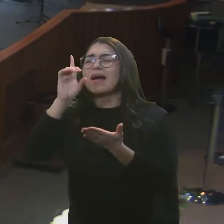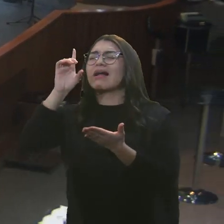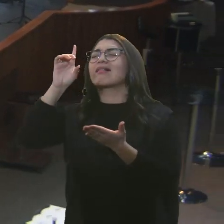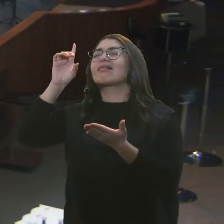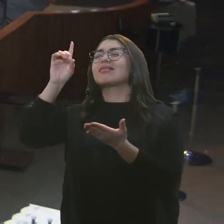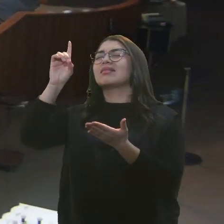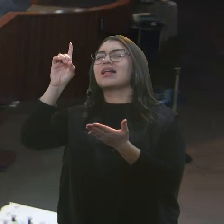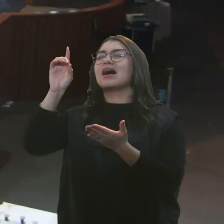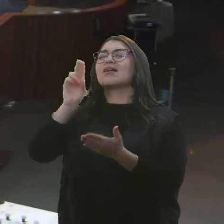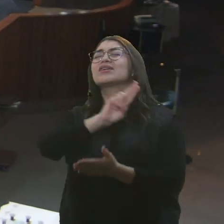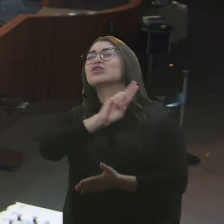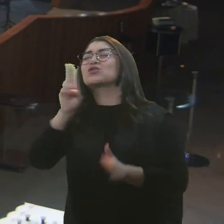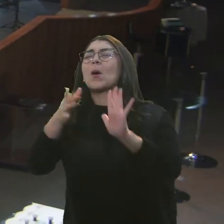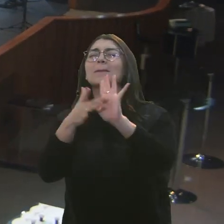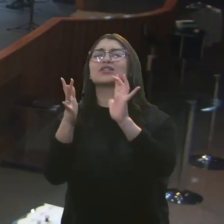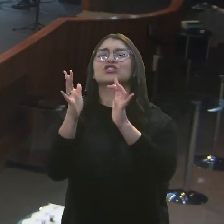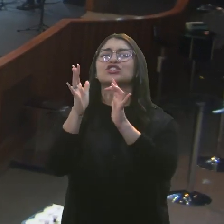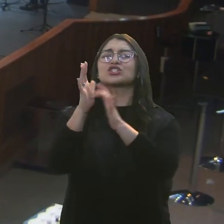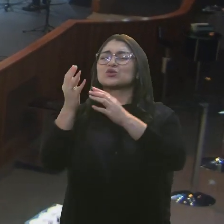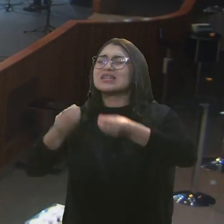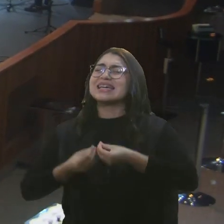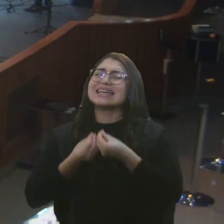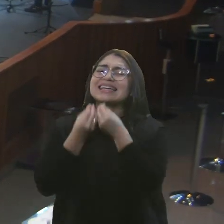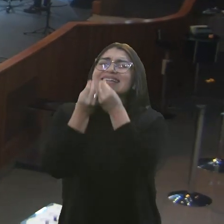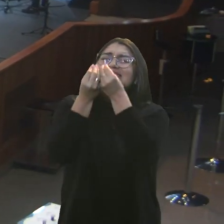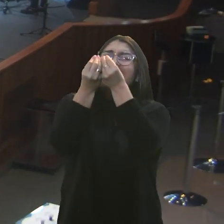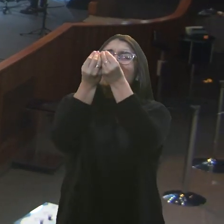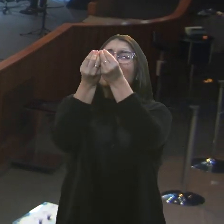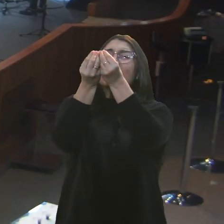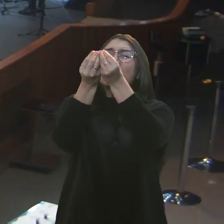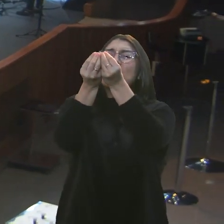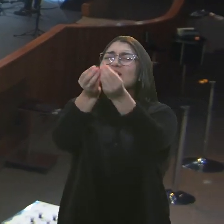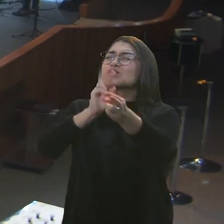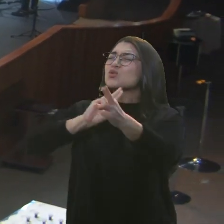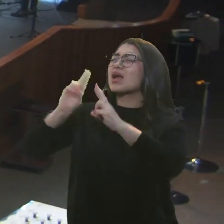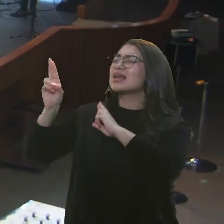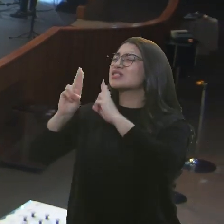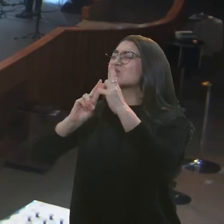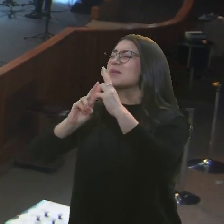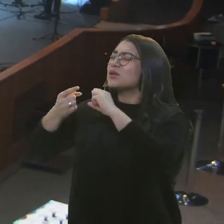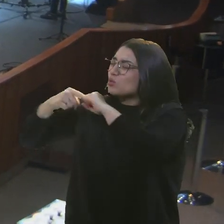de Jesus, Deus, dá a eles, Deus, conversas profundas contigo, Pai.